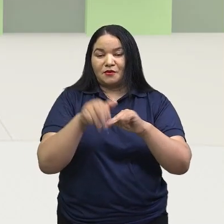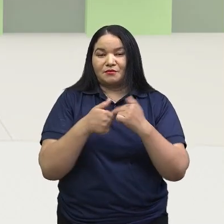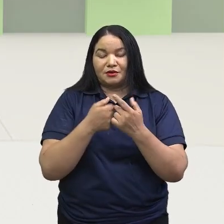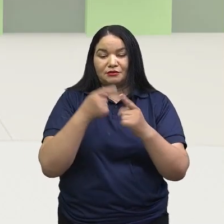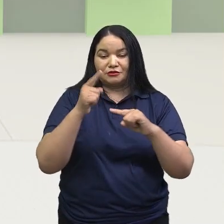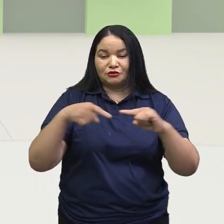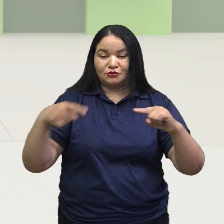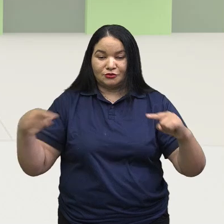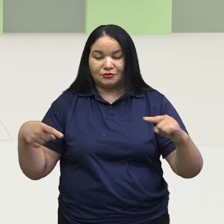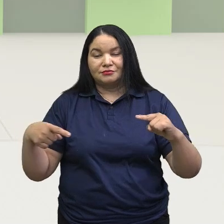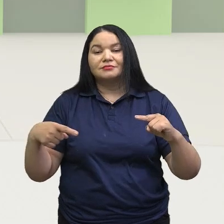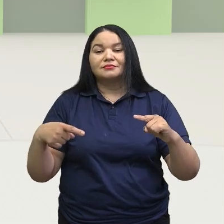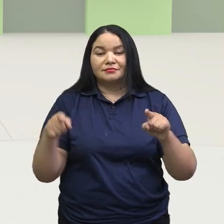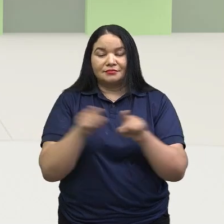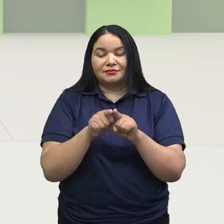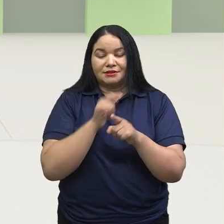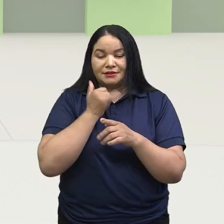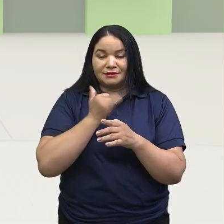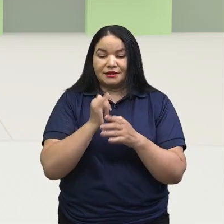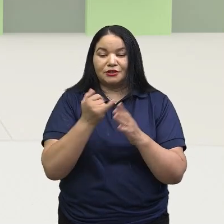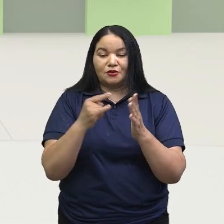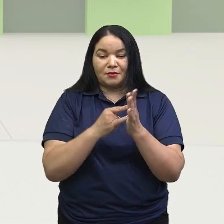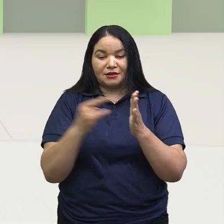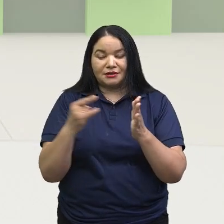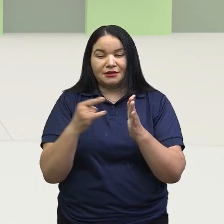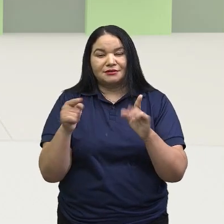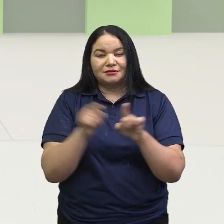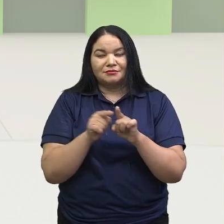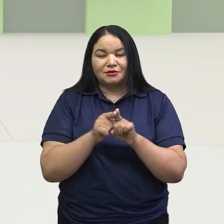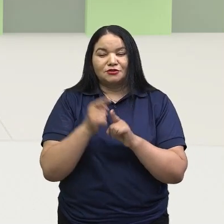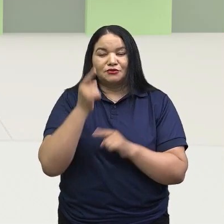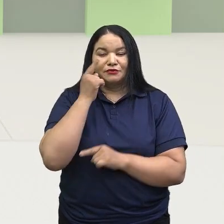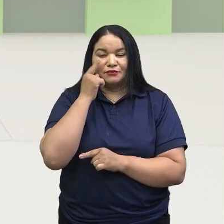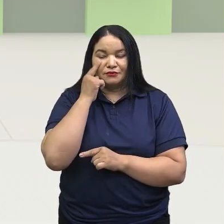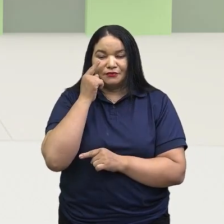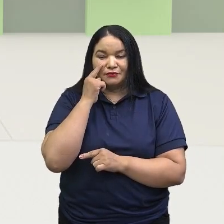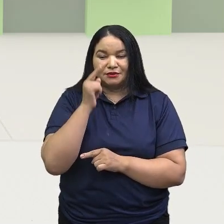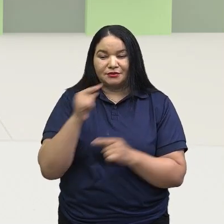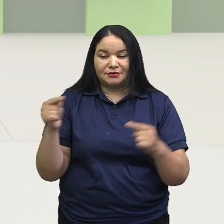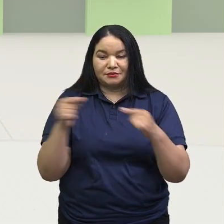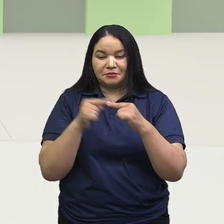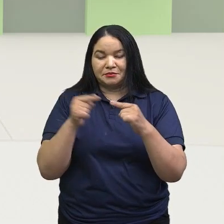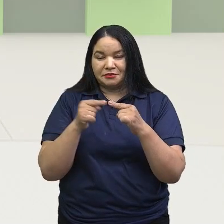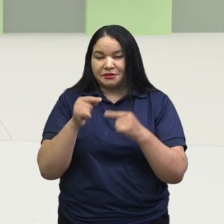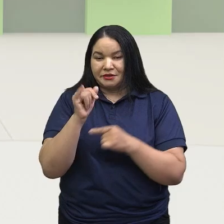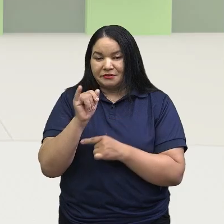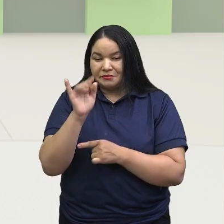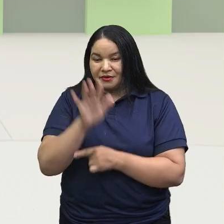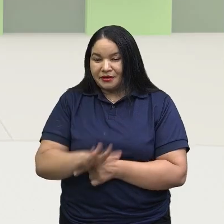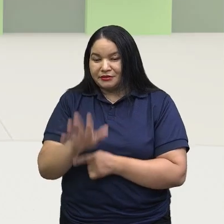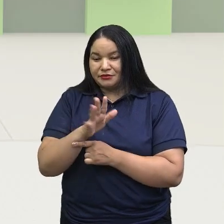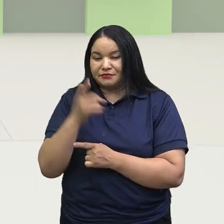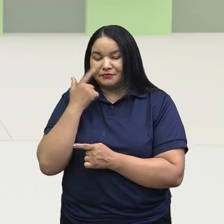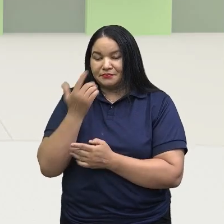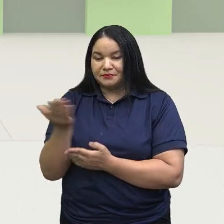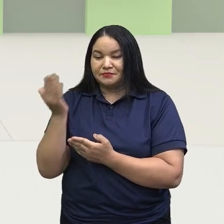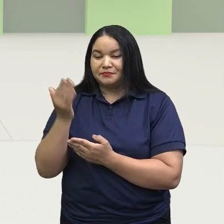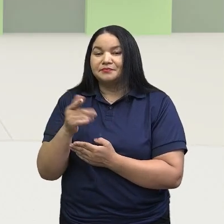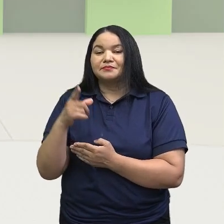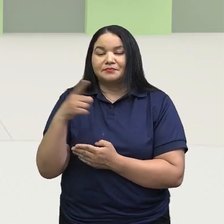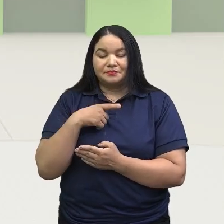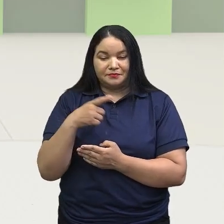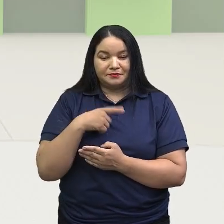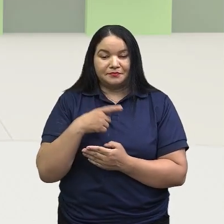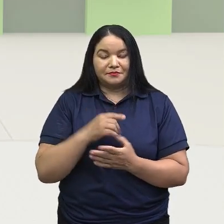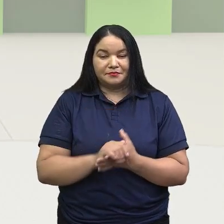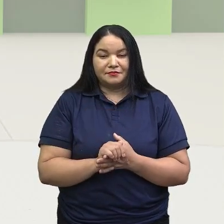ondas eletromagnéticas ou partículas, como você tem essas imagens aí. Você percebe que é uma onda